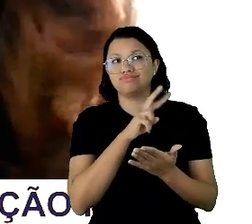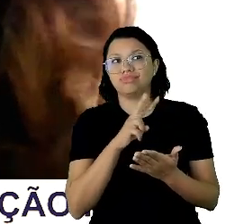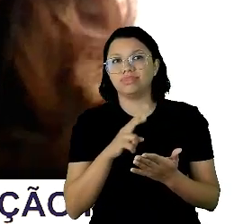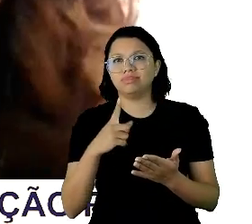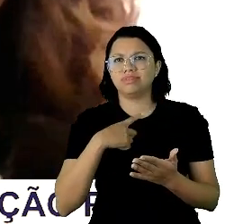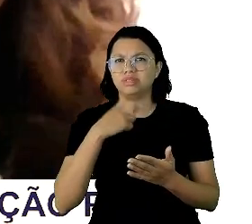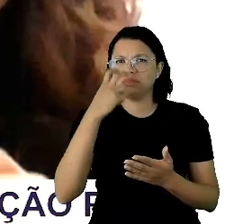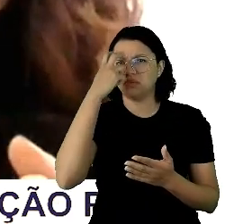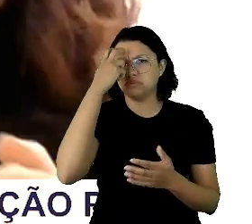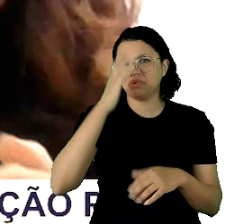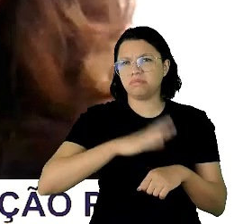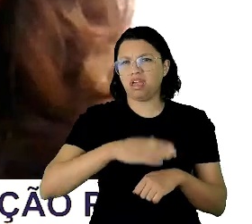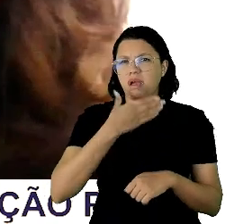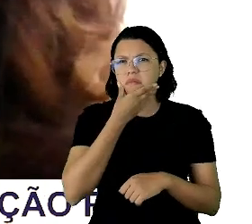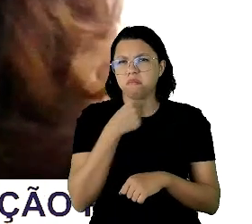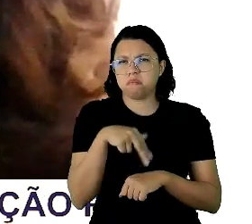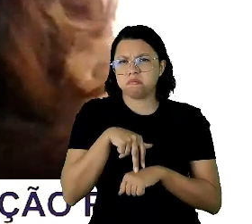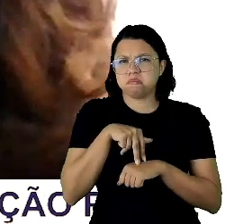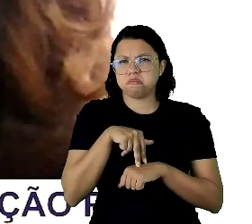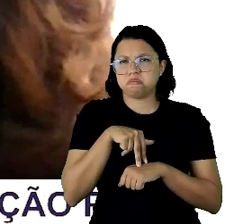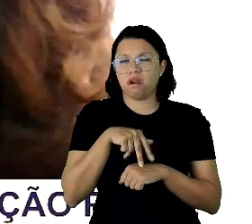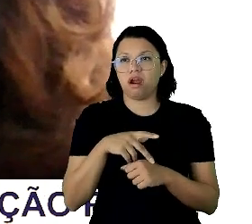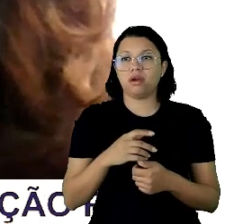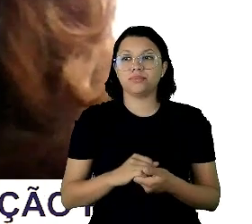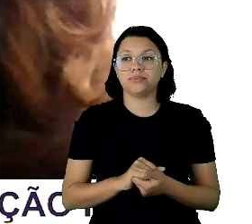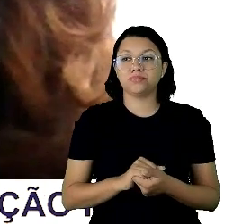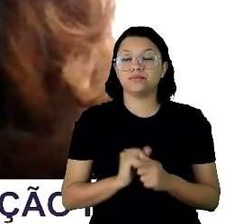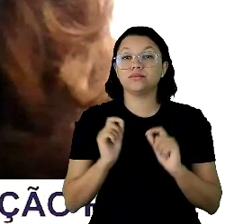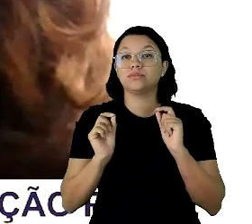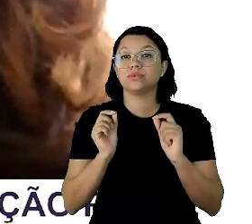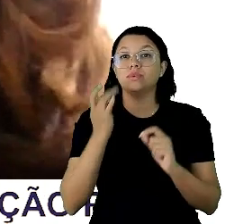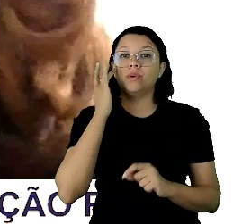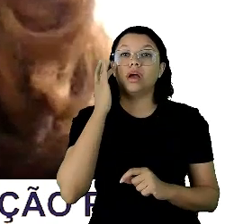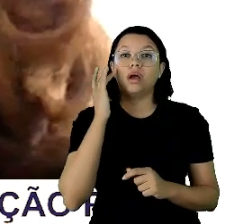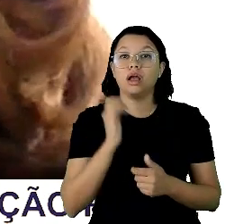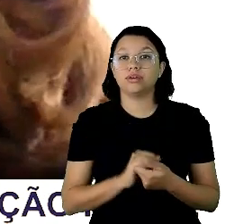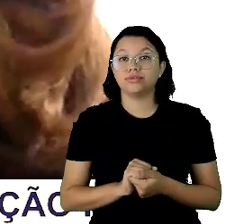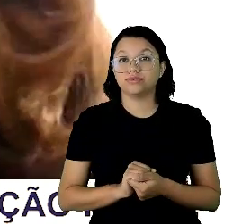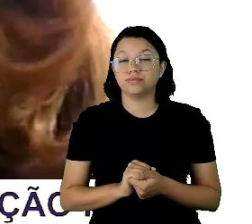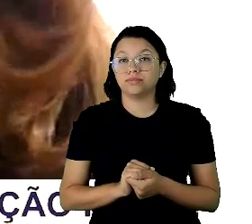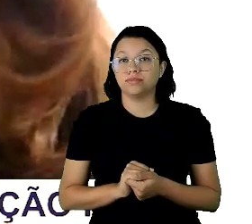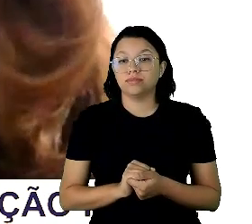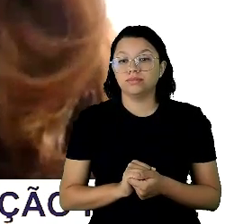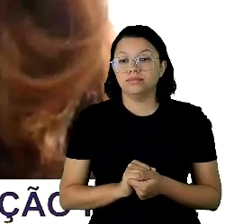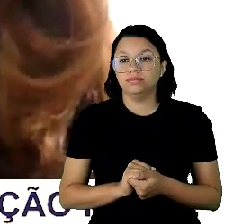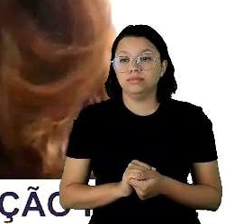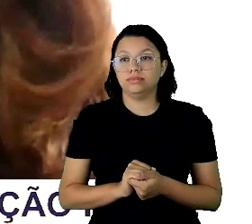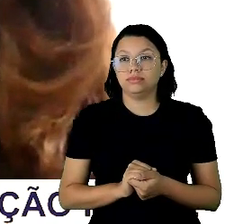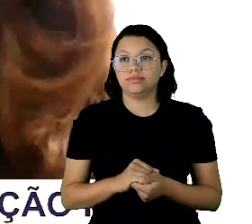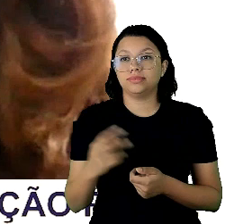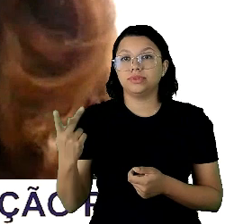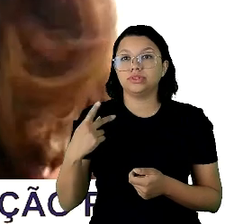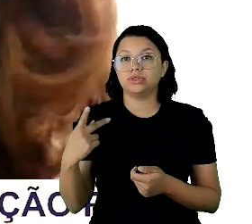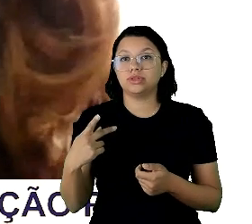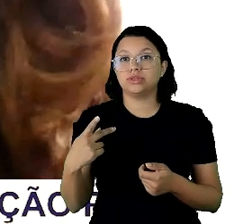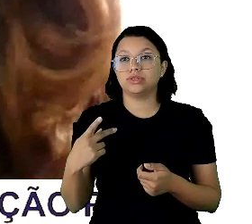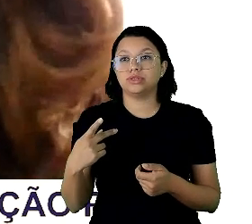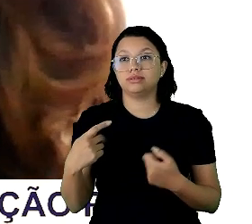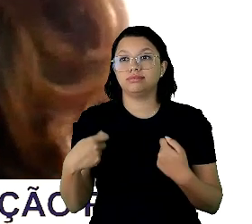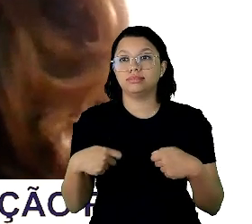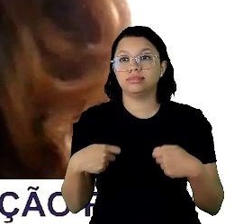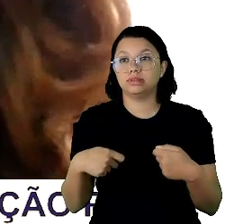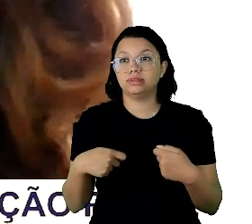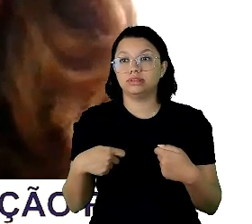né? O que eu acho é que a gente tem que ver, isso aí deveria